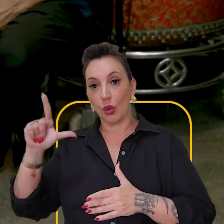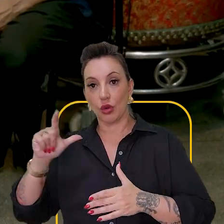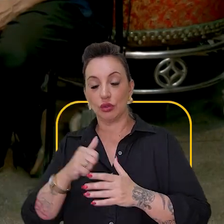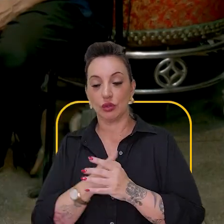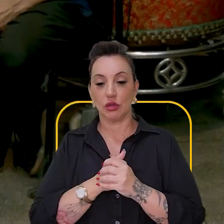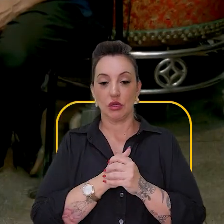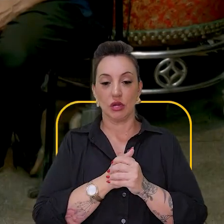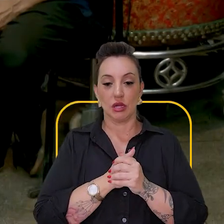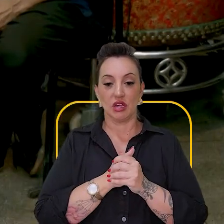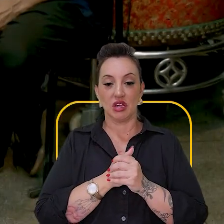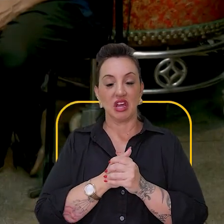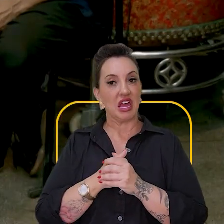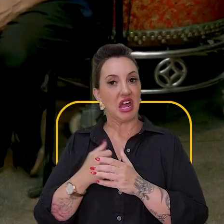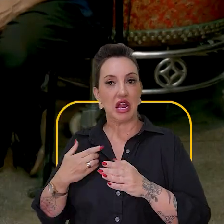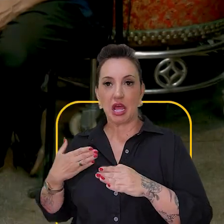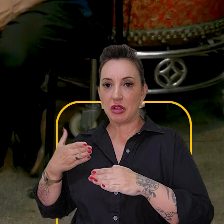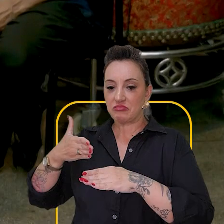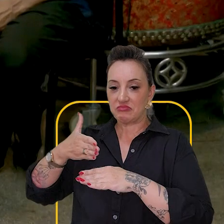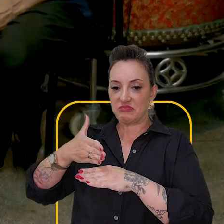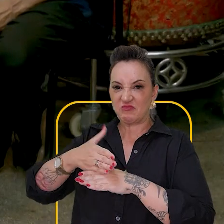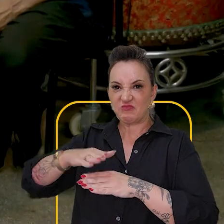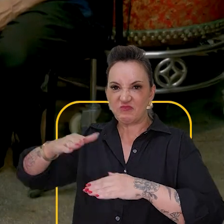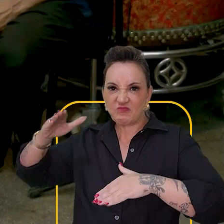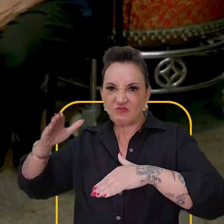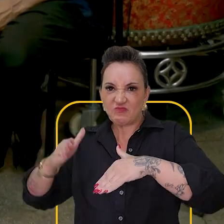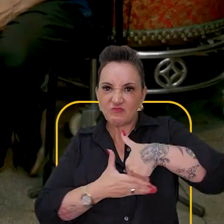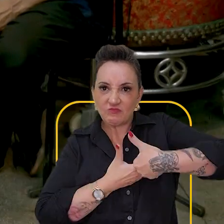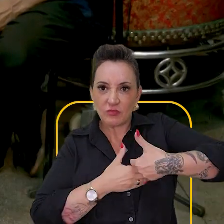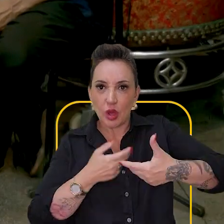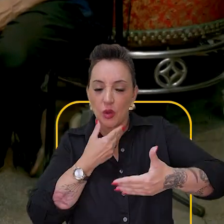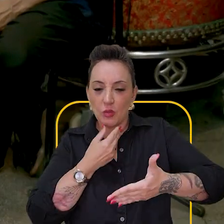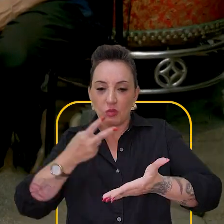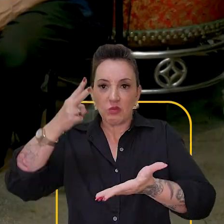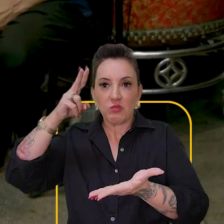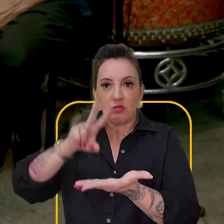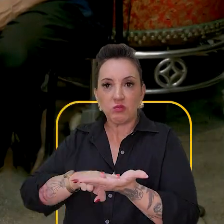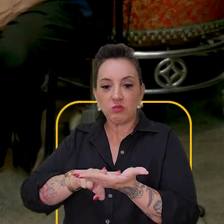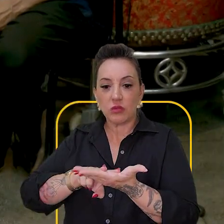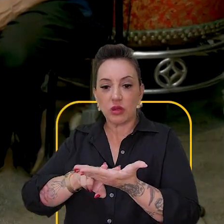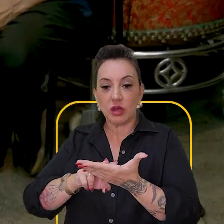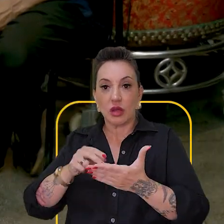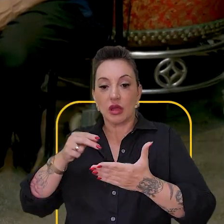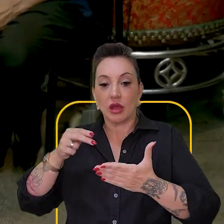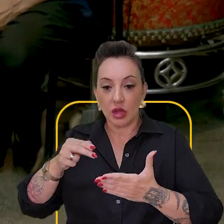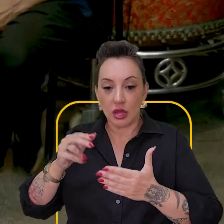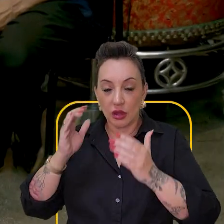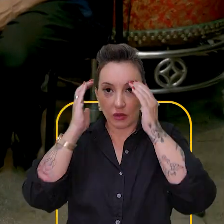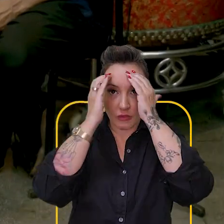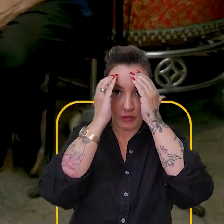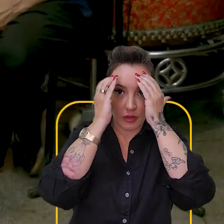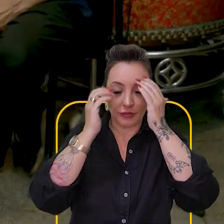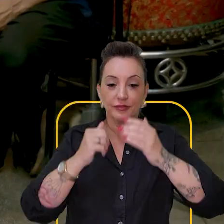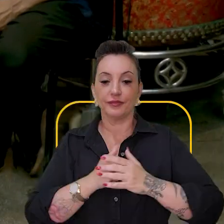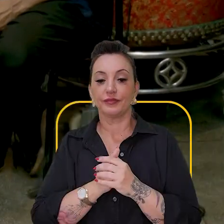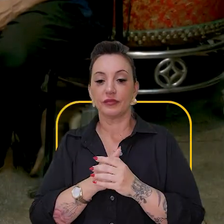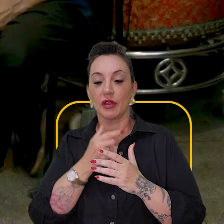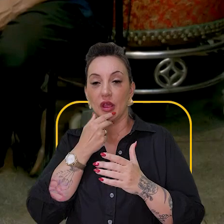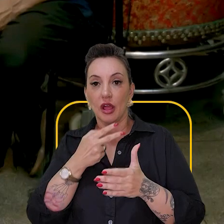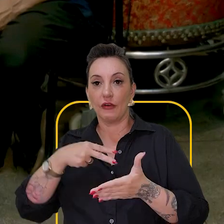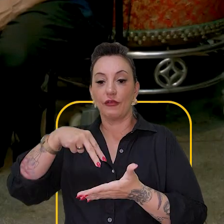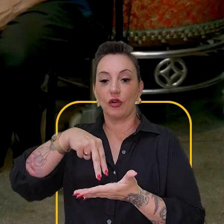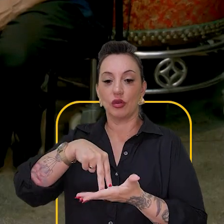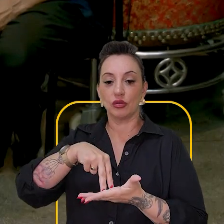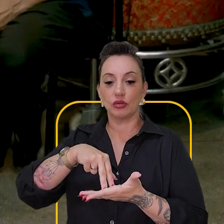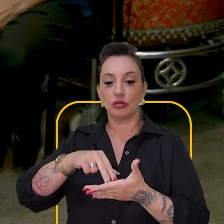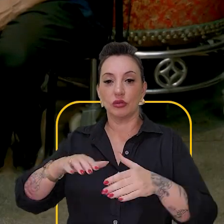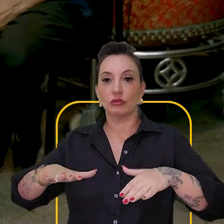outro entendi ele entrou deu uma rasteira o cara caiu Ele ameaçou chutar o cara fechou ele